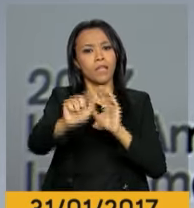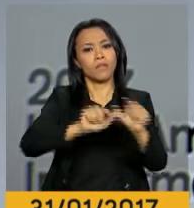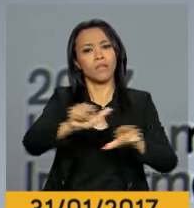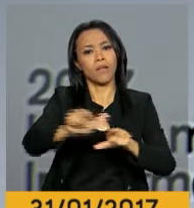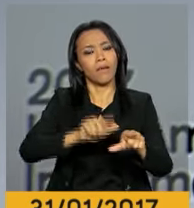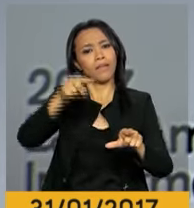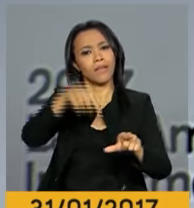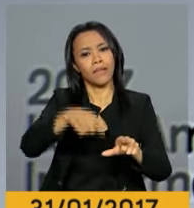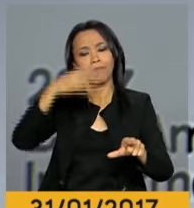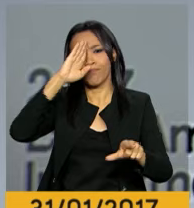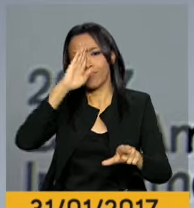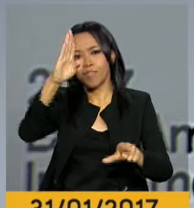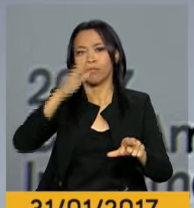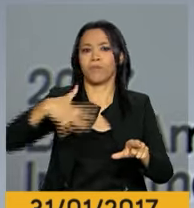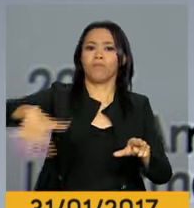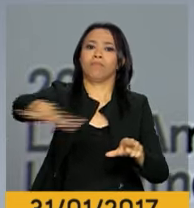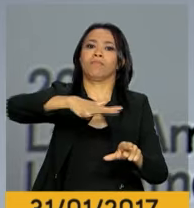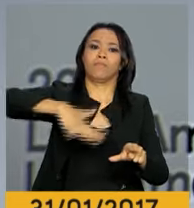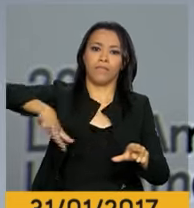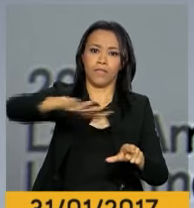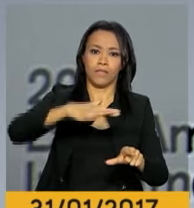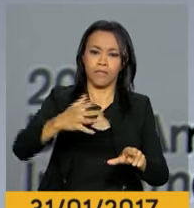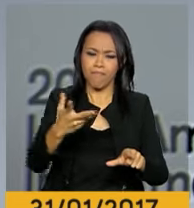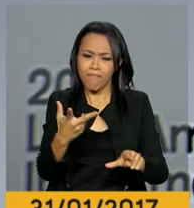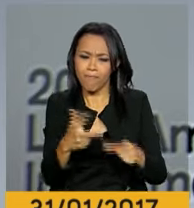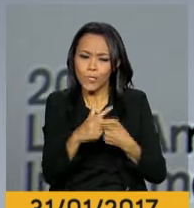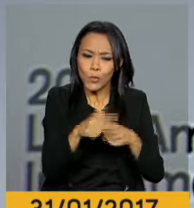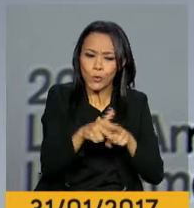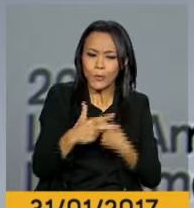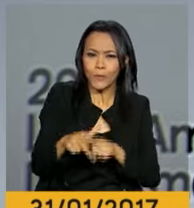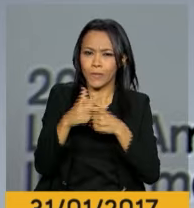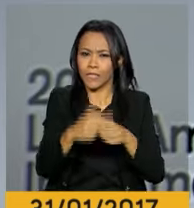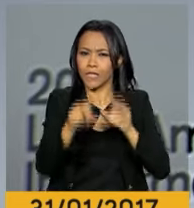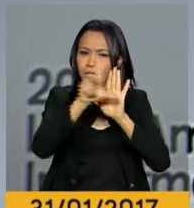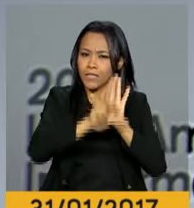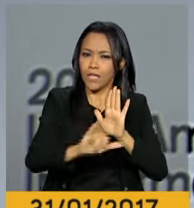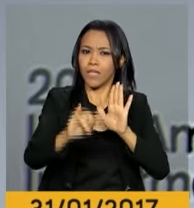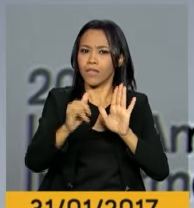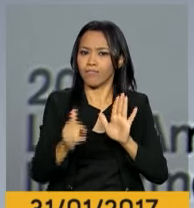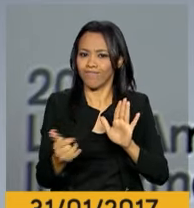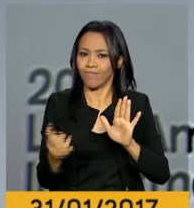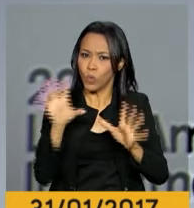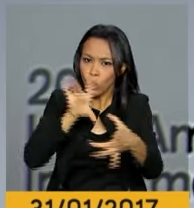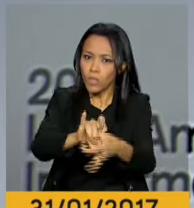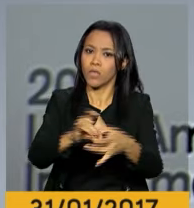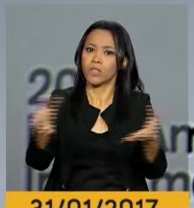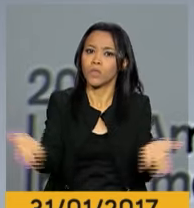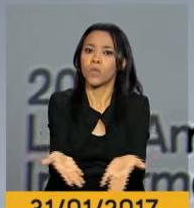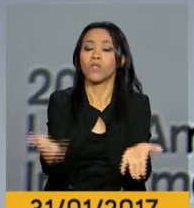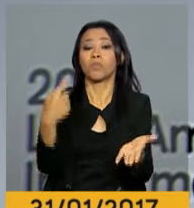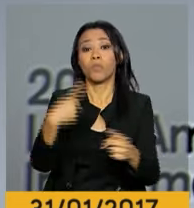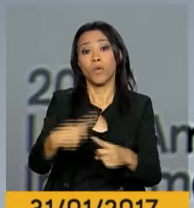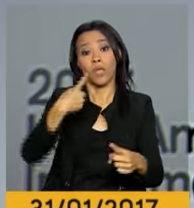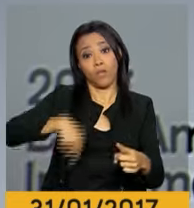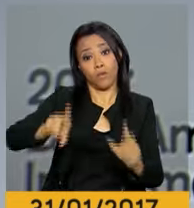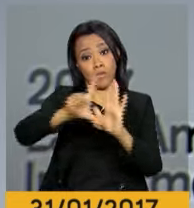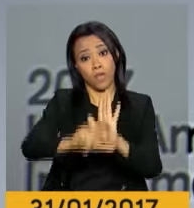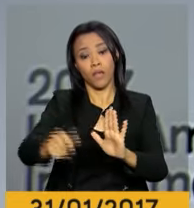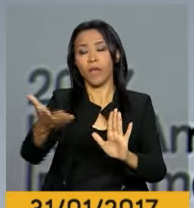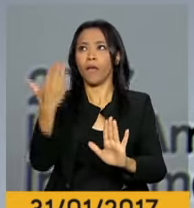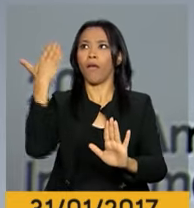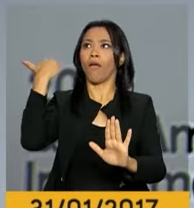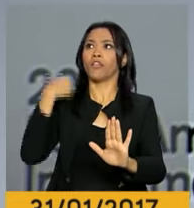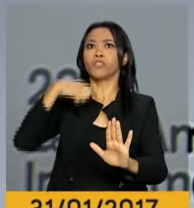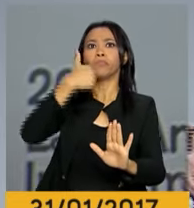nessa agenda né Eh vai ajustar a nossa legislação ao mundo contemporâneo a nossa consolidação das leis do trabalho é de